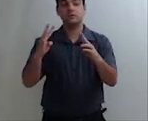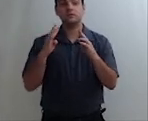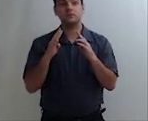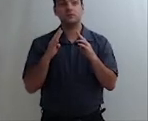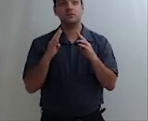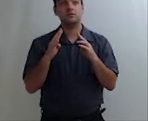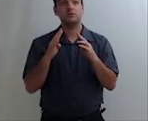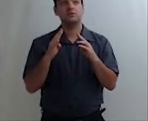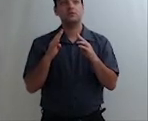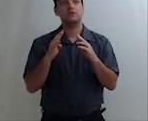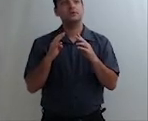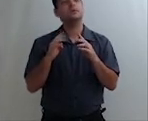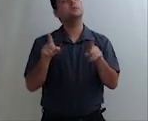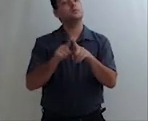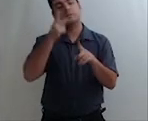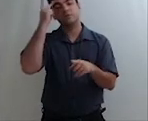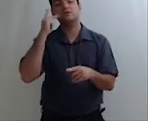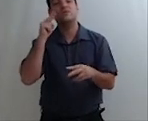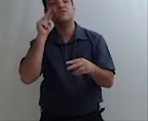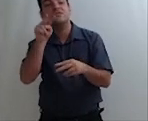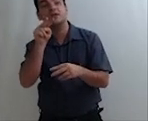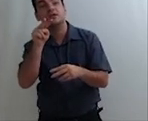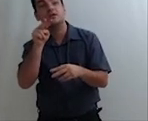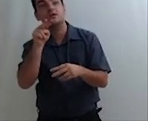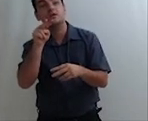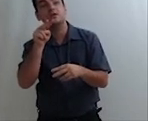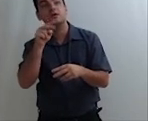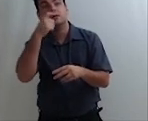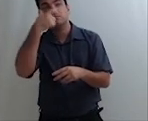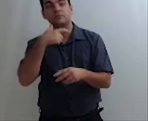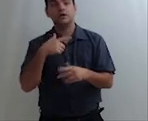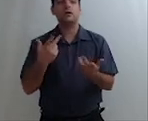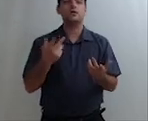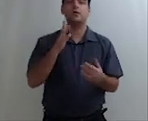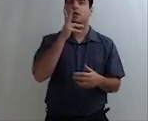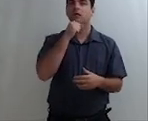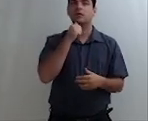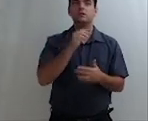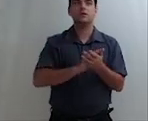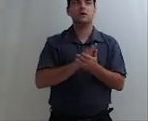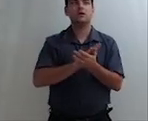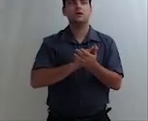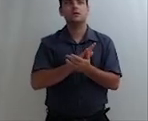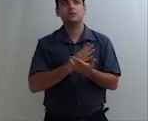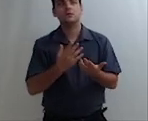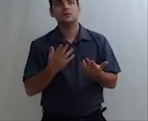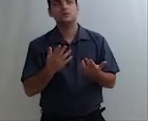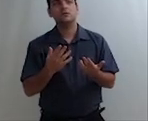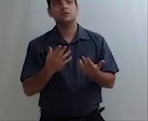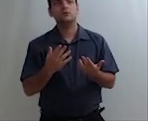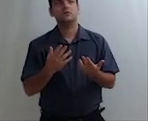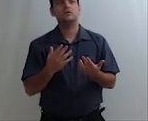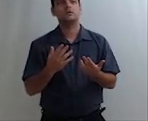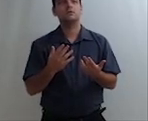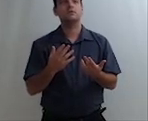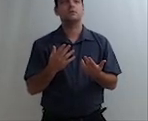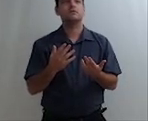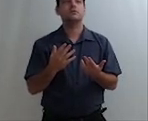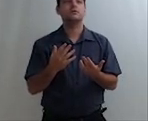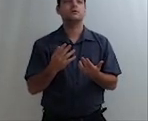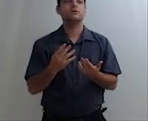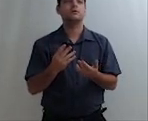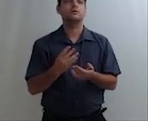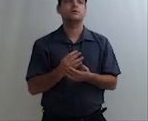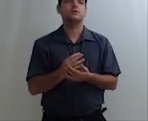a reconhecimento reconhecimento não é feito não é realizado não tô em sessão Ele não